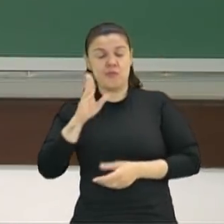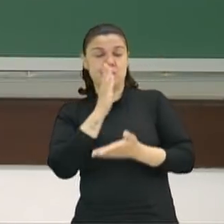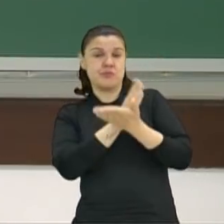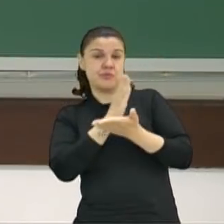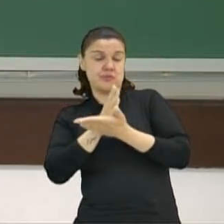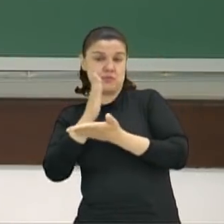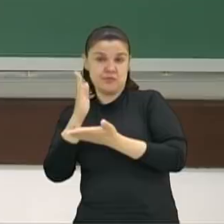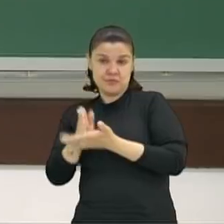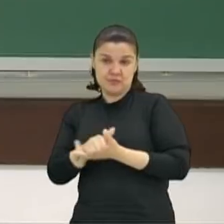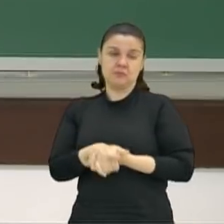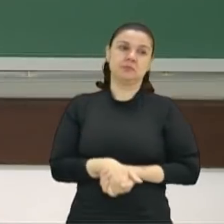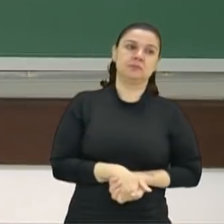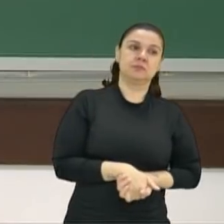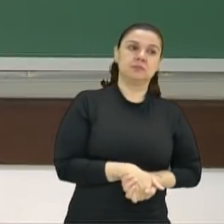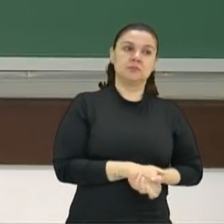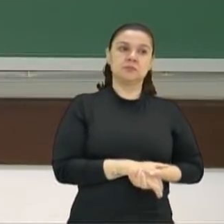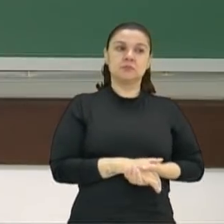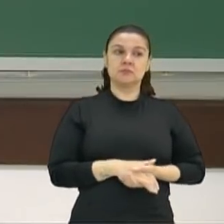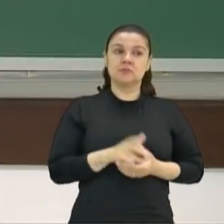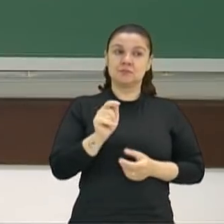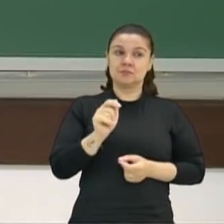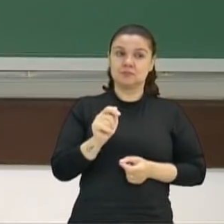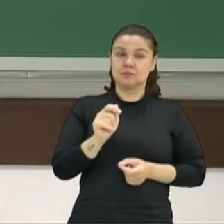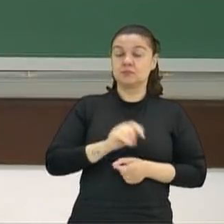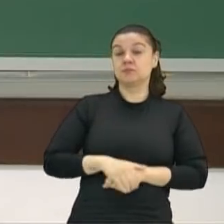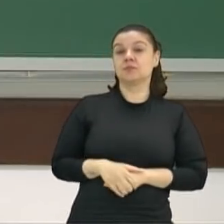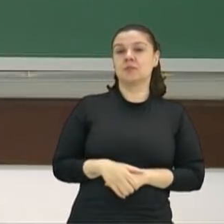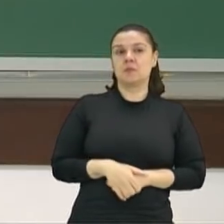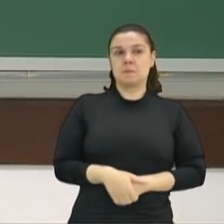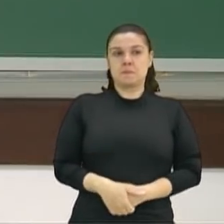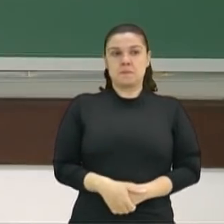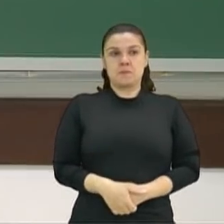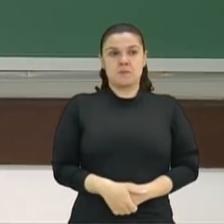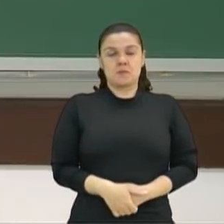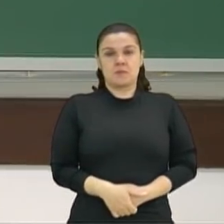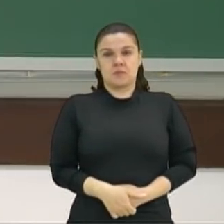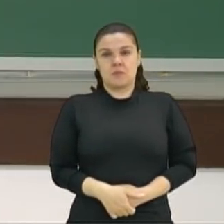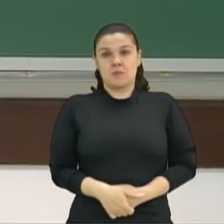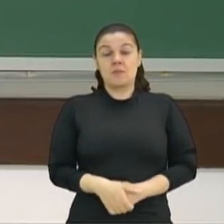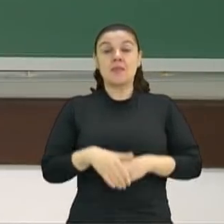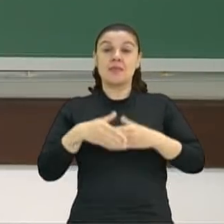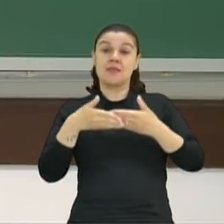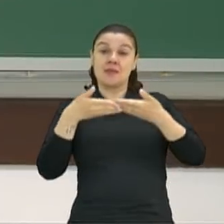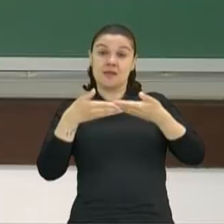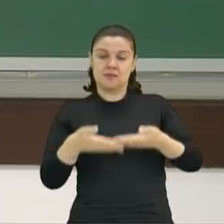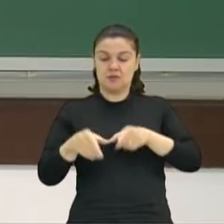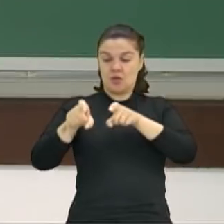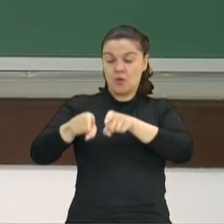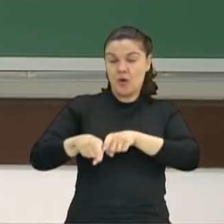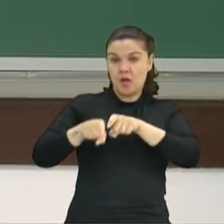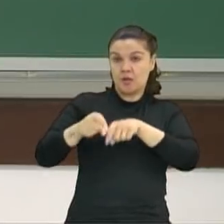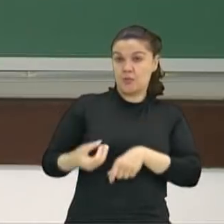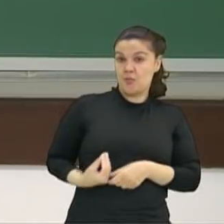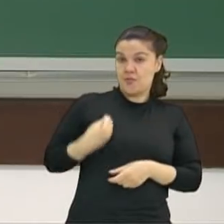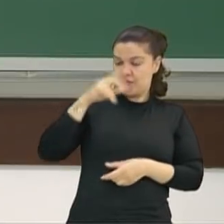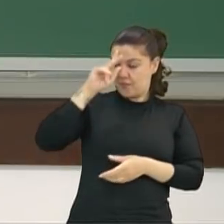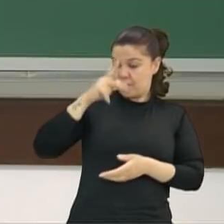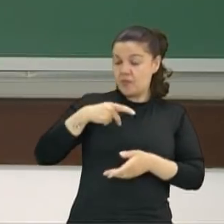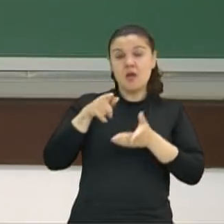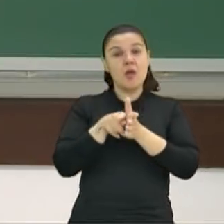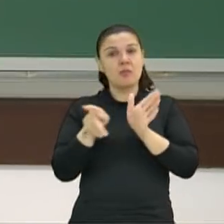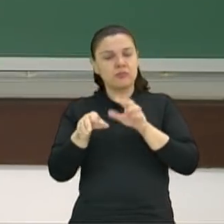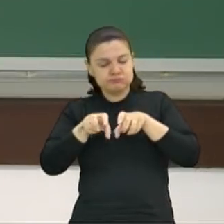dia? Vamos usar essa palavrinha assim que daí vocês gravam isso. Então, agricultura de subsistência é a